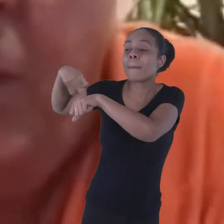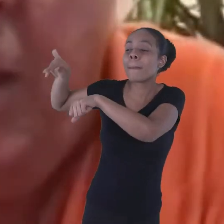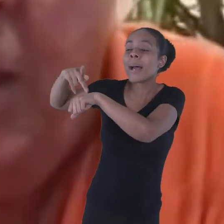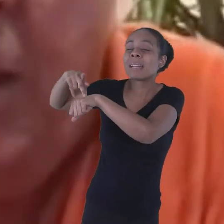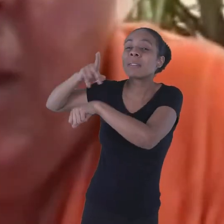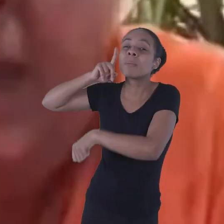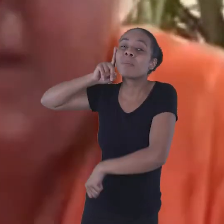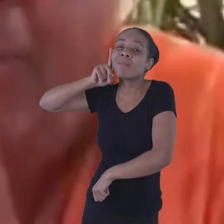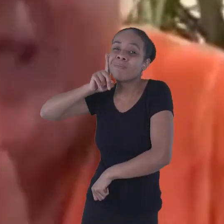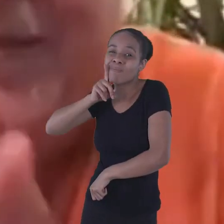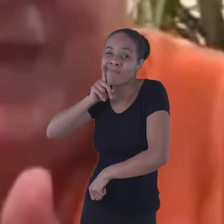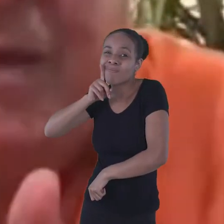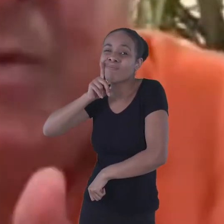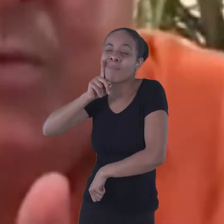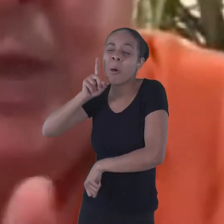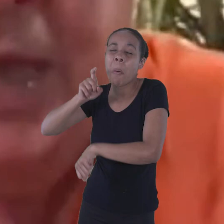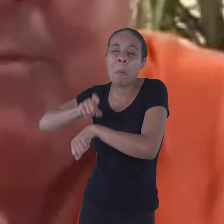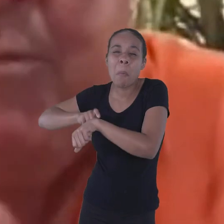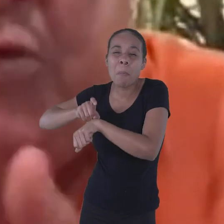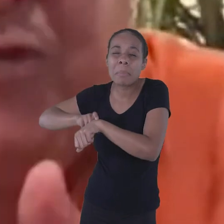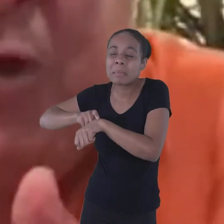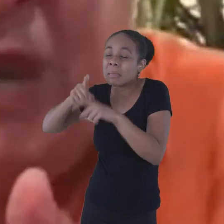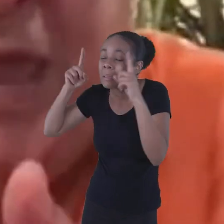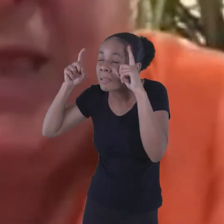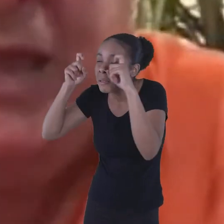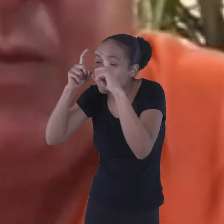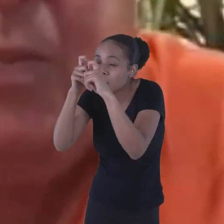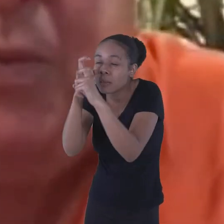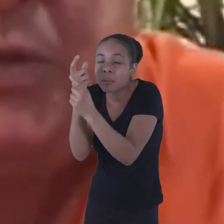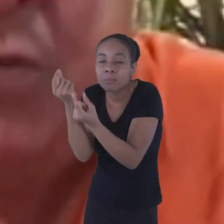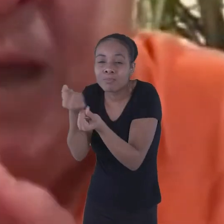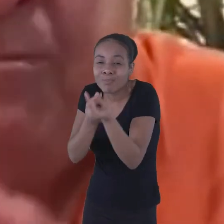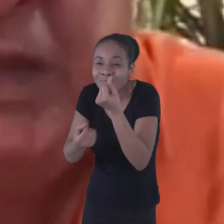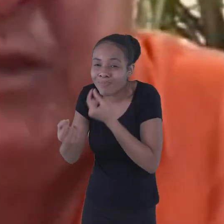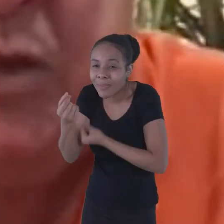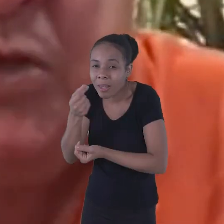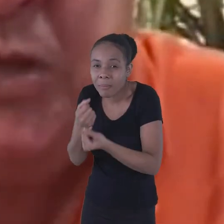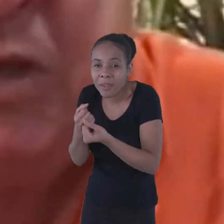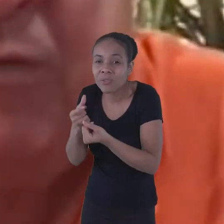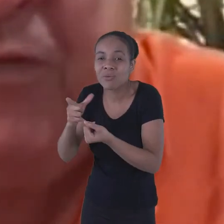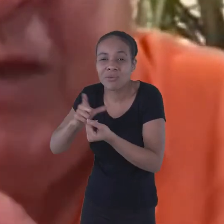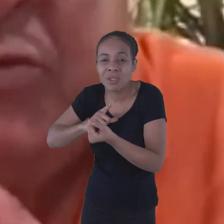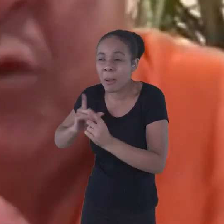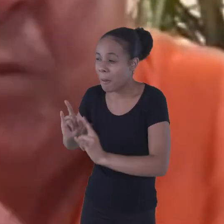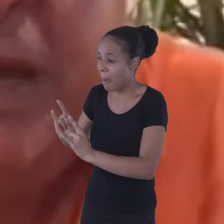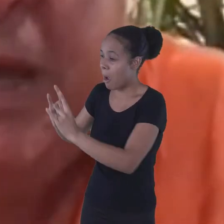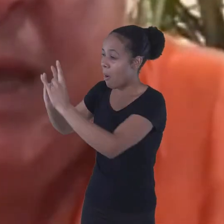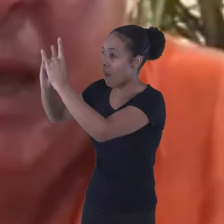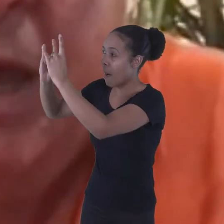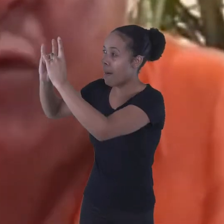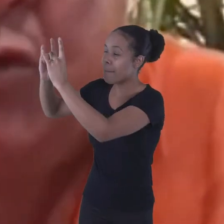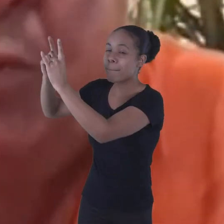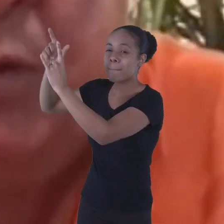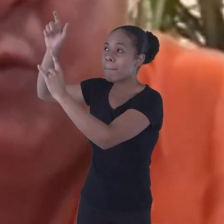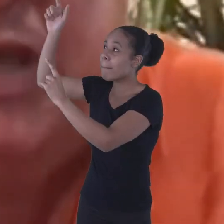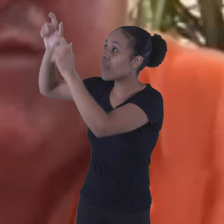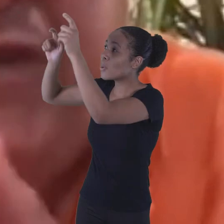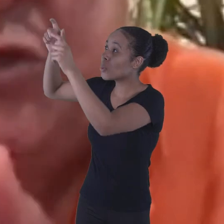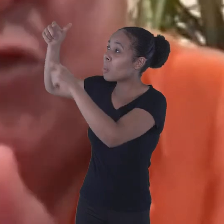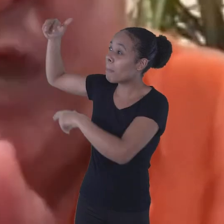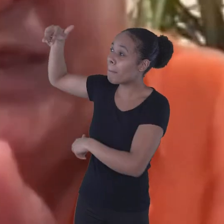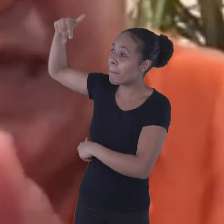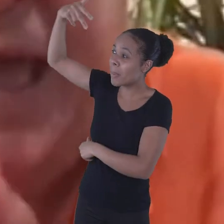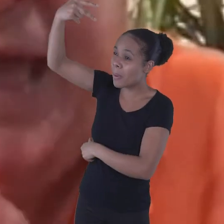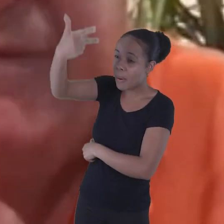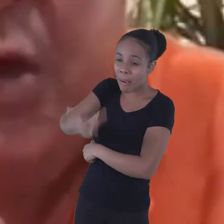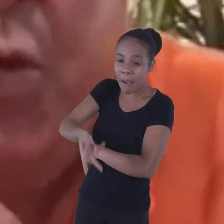matavam. Essa pressão é muito violenta. Aí eu tenho um capítulo que eu falo sobre os